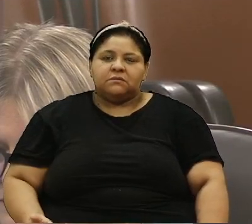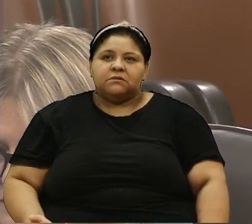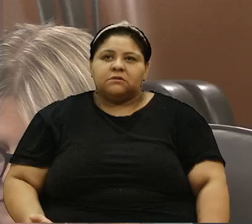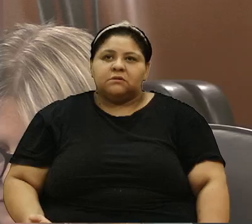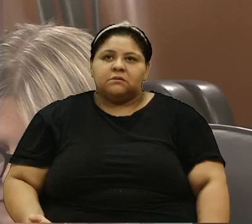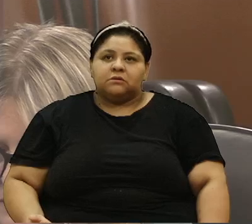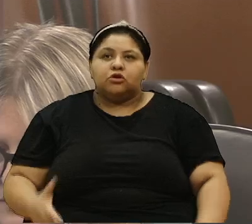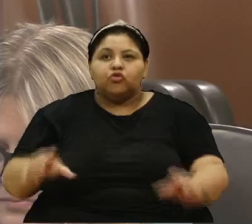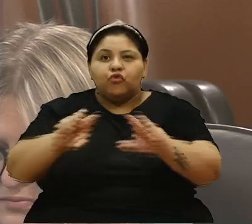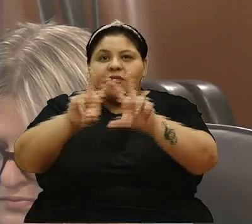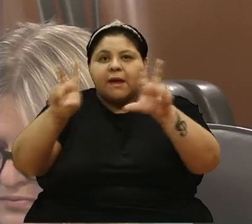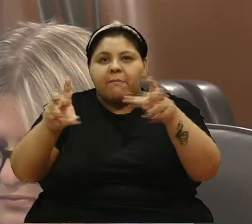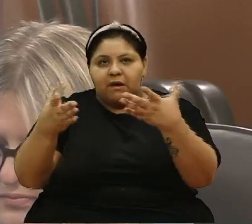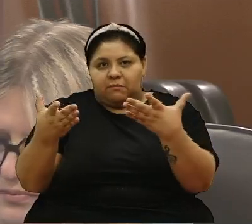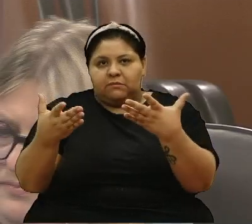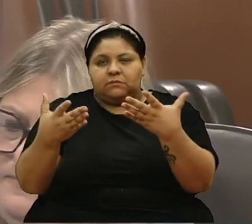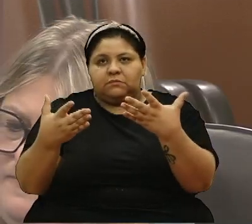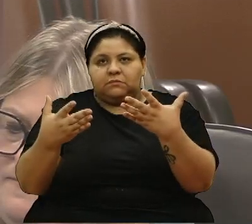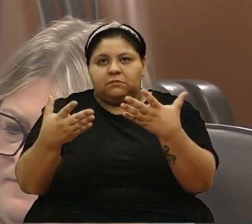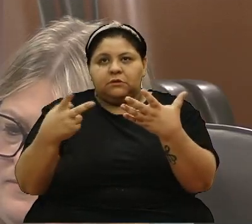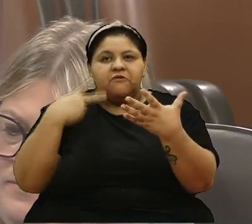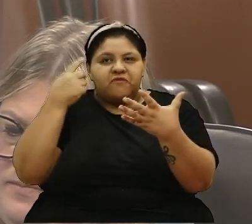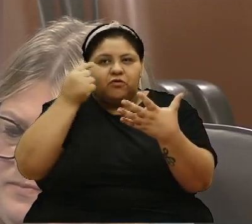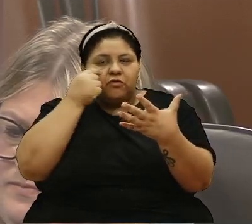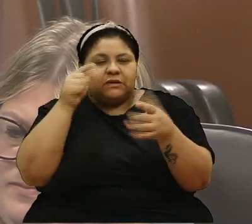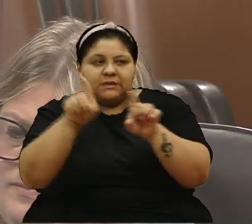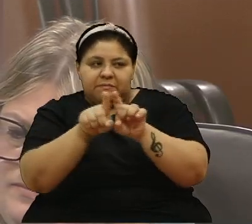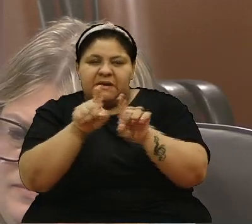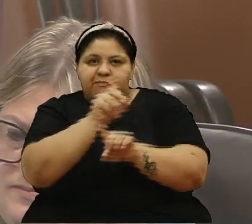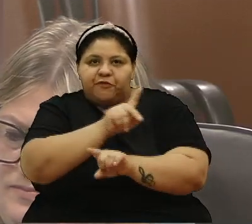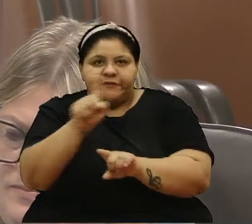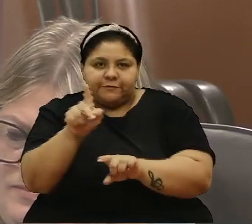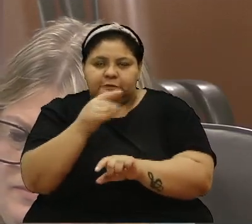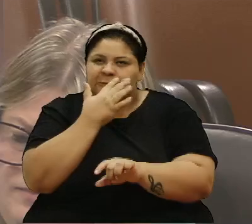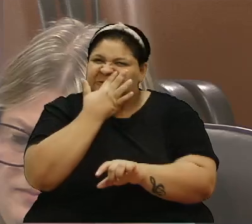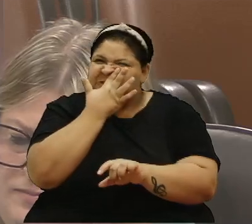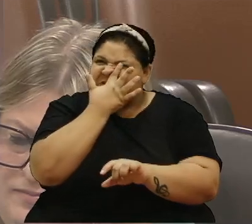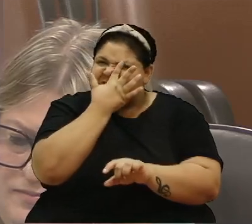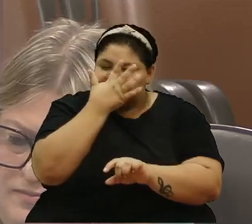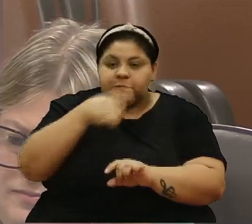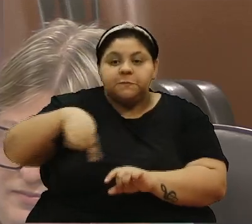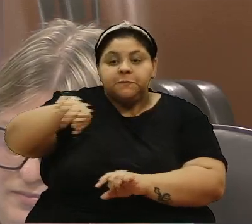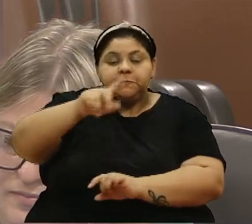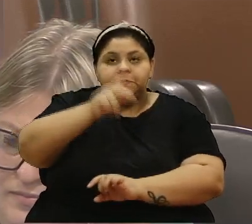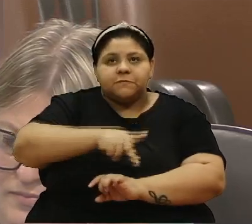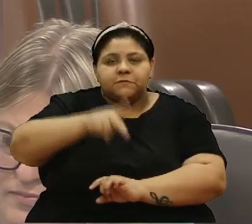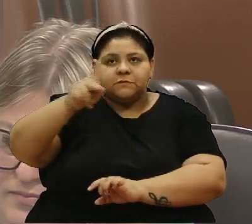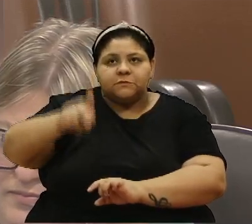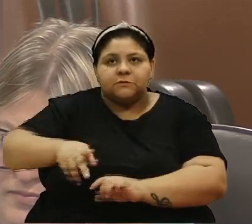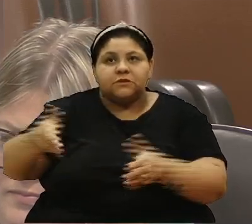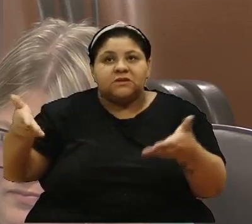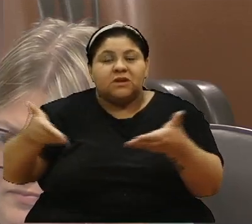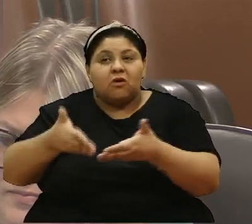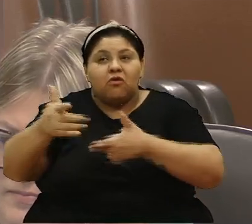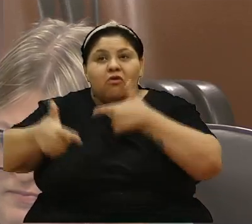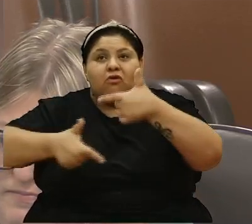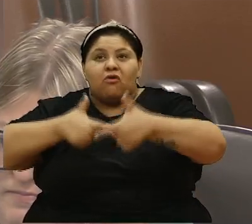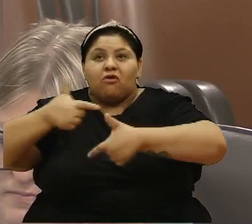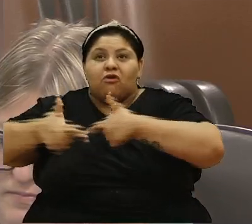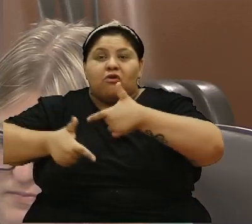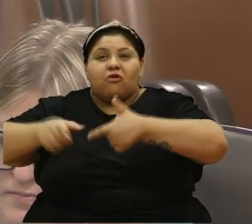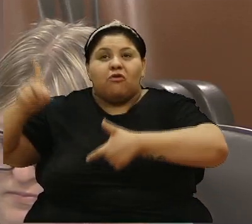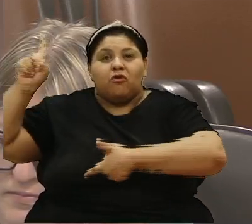no tema, vereador Eloy Friis, também professor. Os nossos professores estão indo trabalhar todos